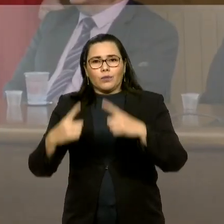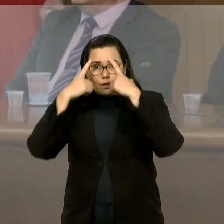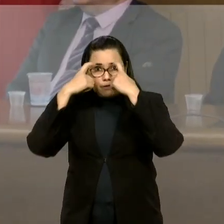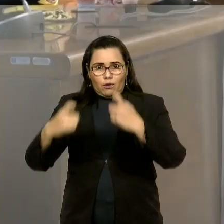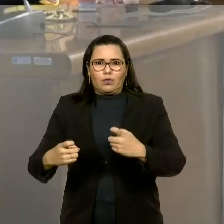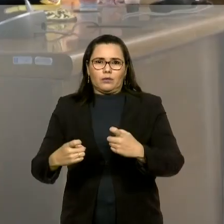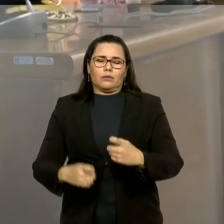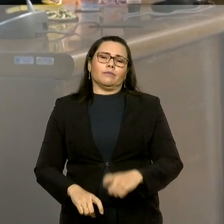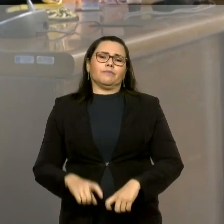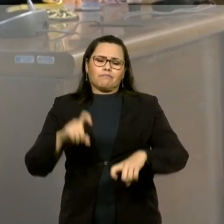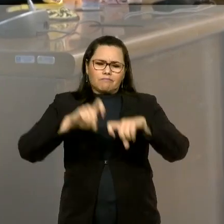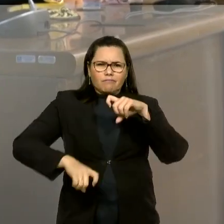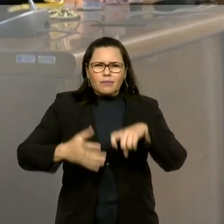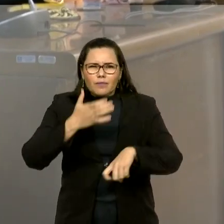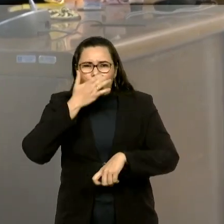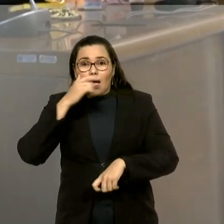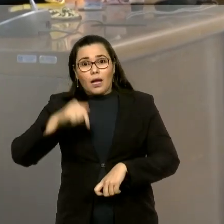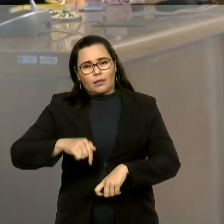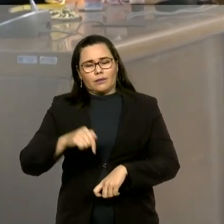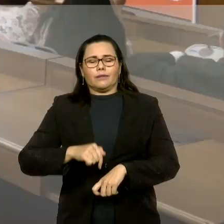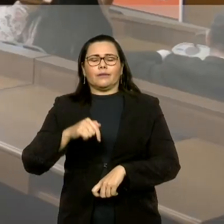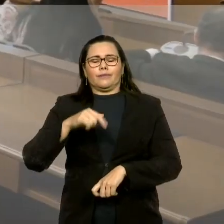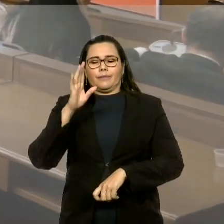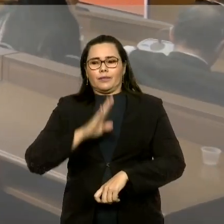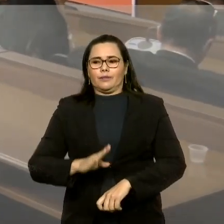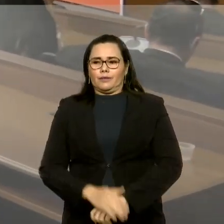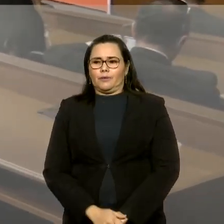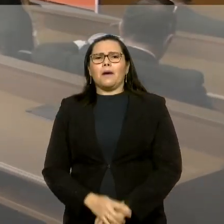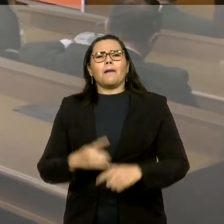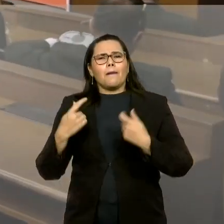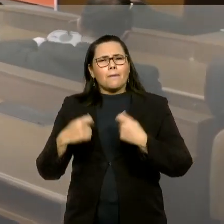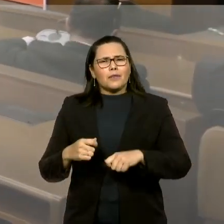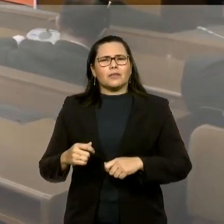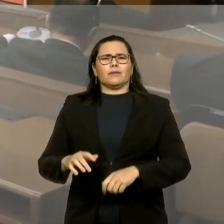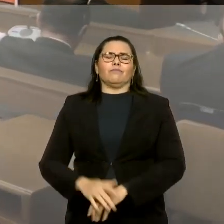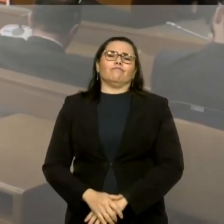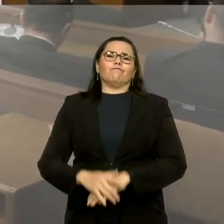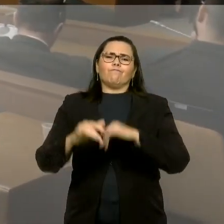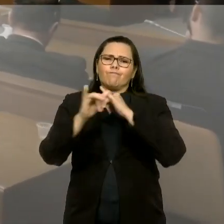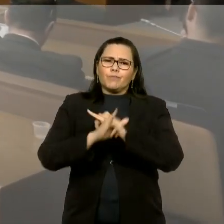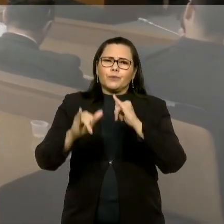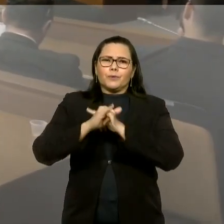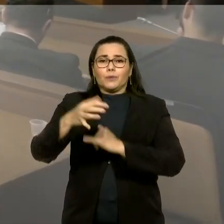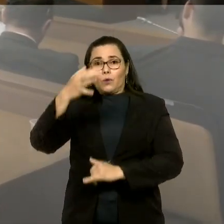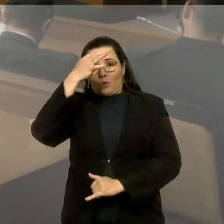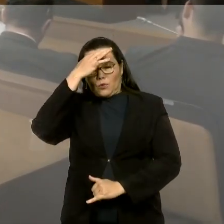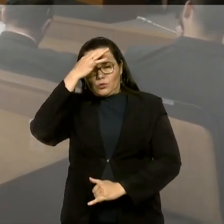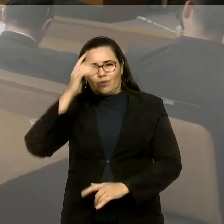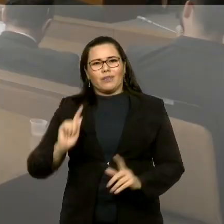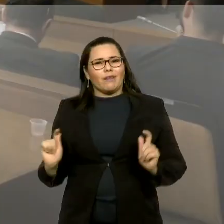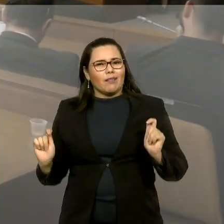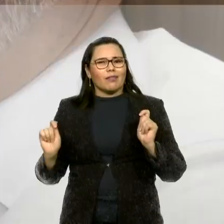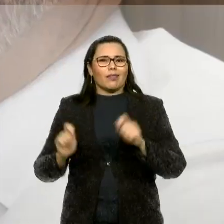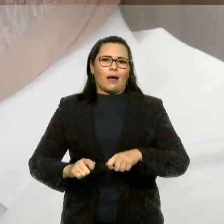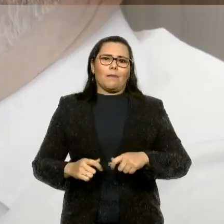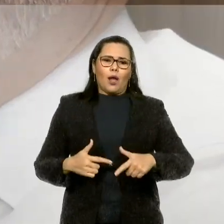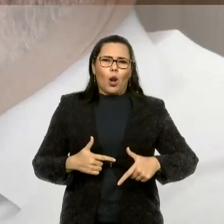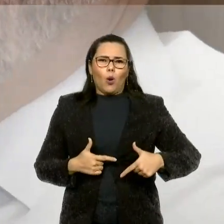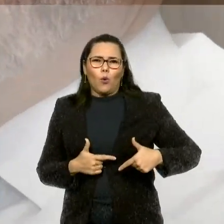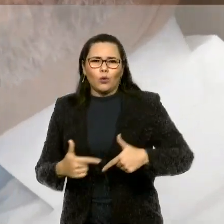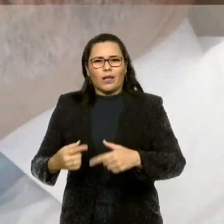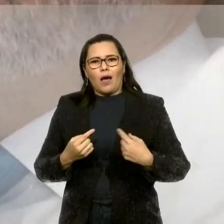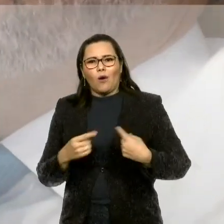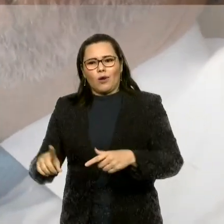discutir provocar conversas sobre a situação somente com conscientização é possível enfrentar o problema como